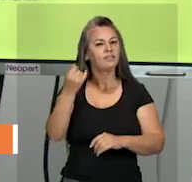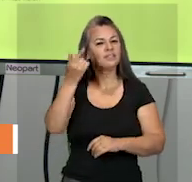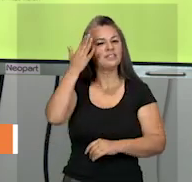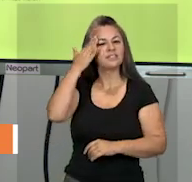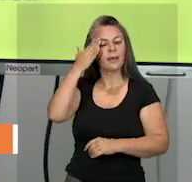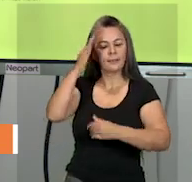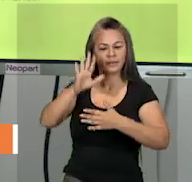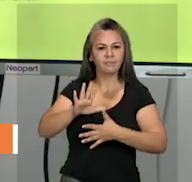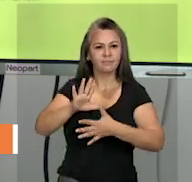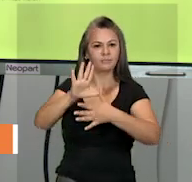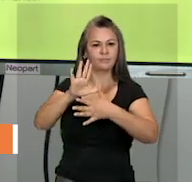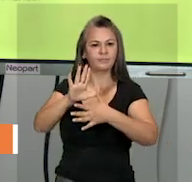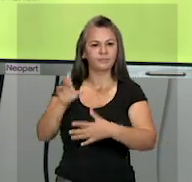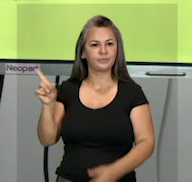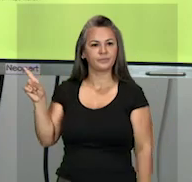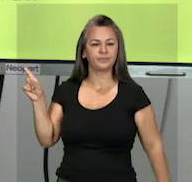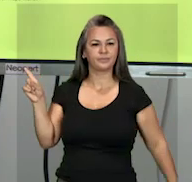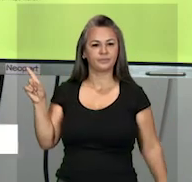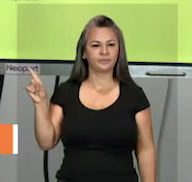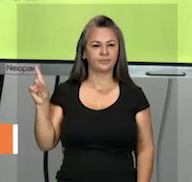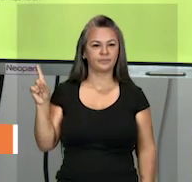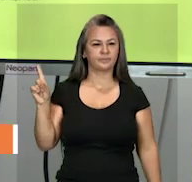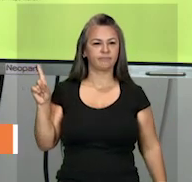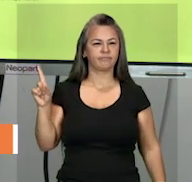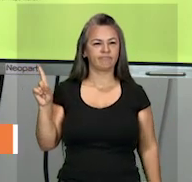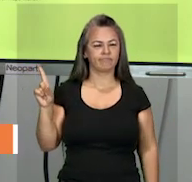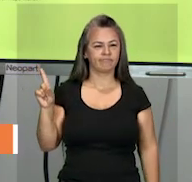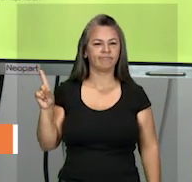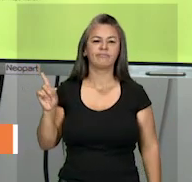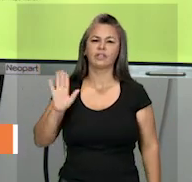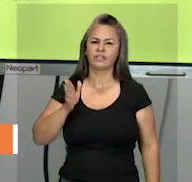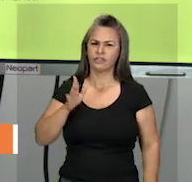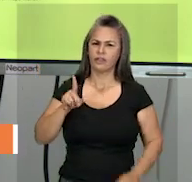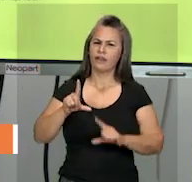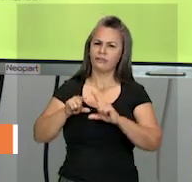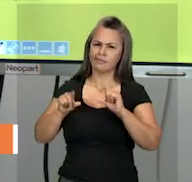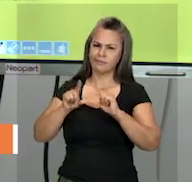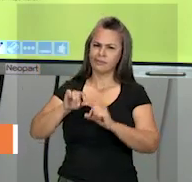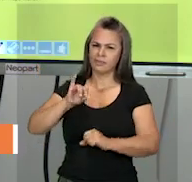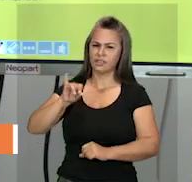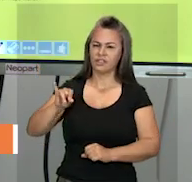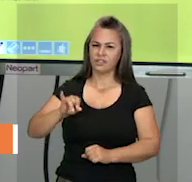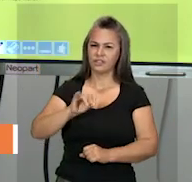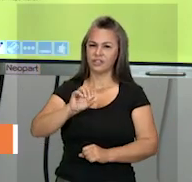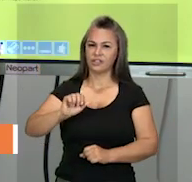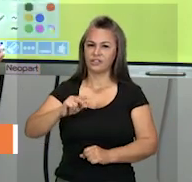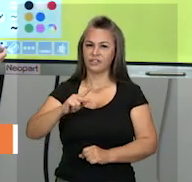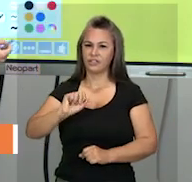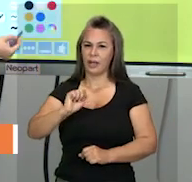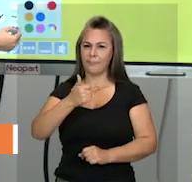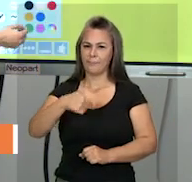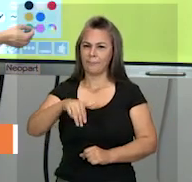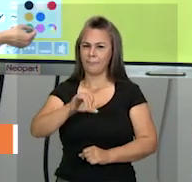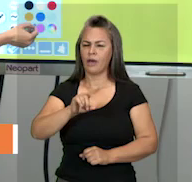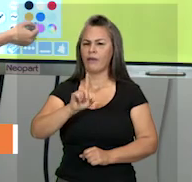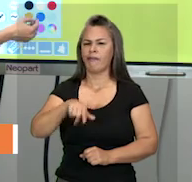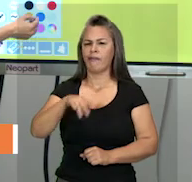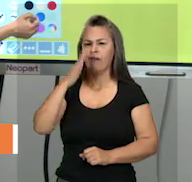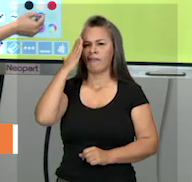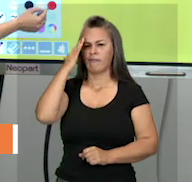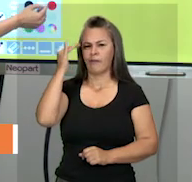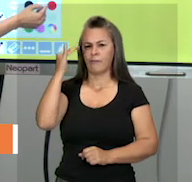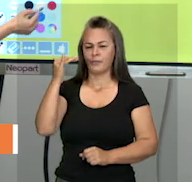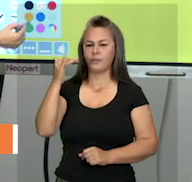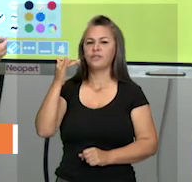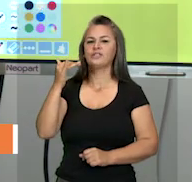né? Bom, acredito que o Japão é um país bem famoso, né? Todo mundo fala bastante do Japão, inclusive em